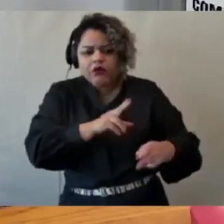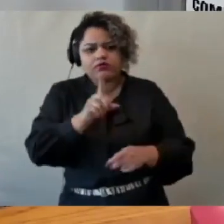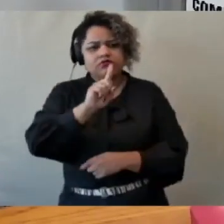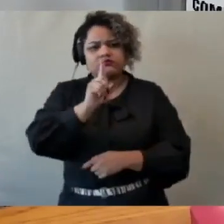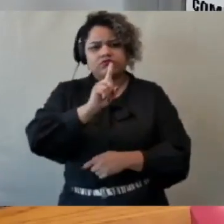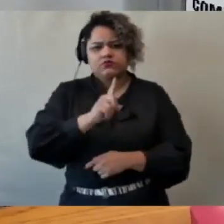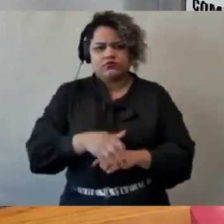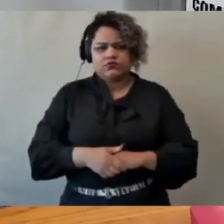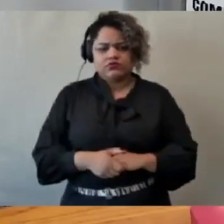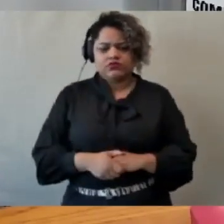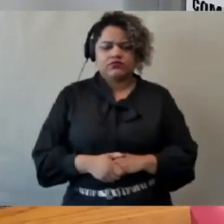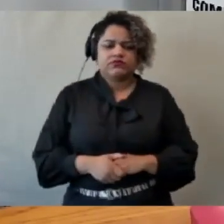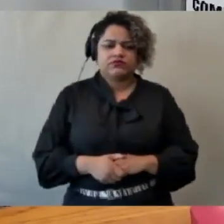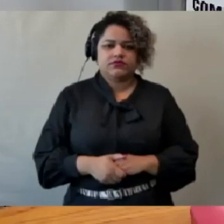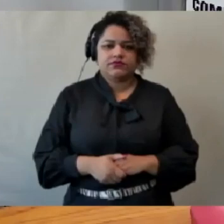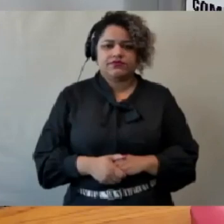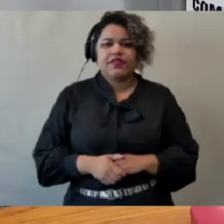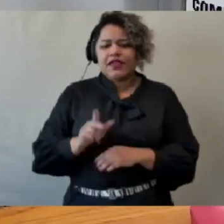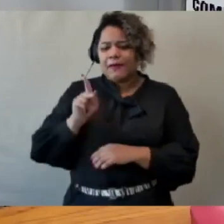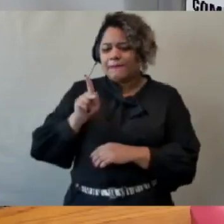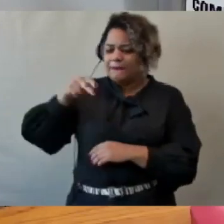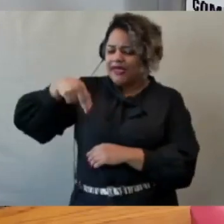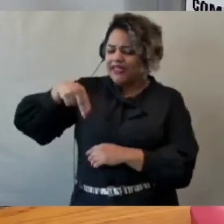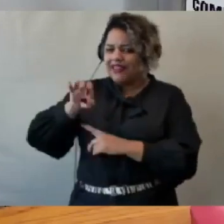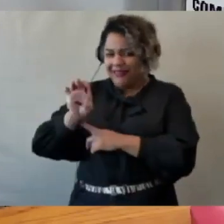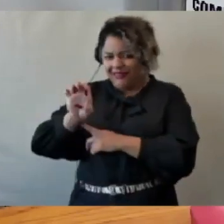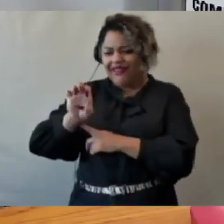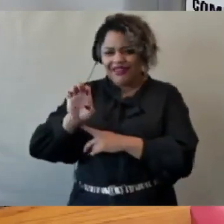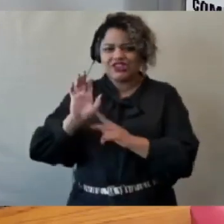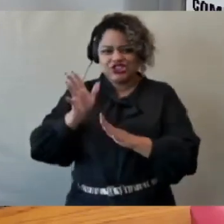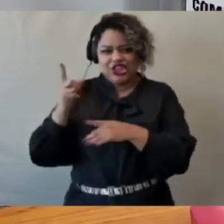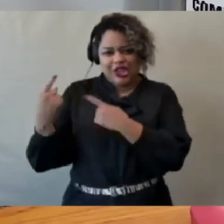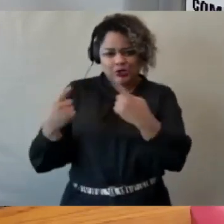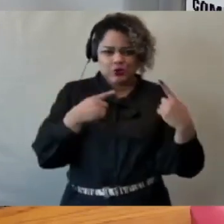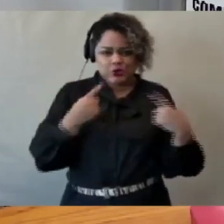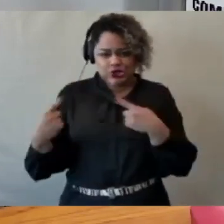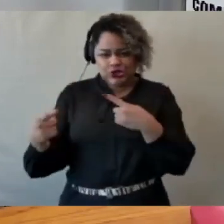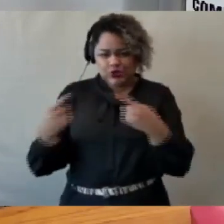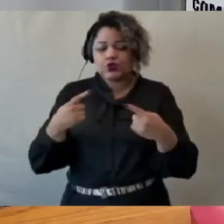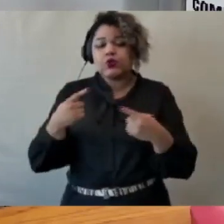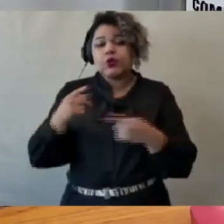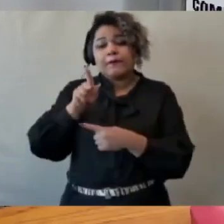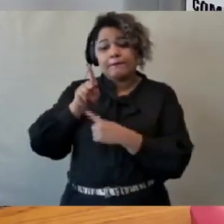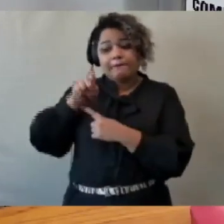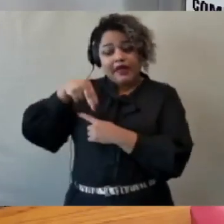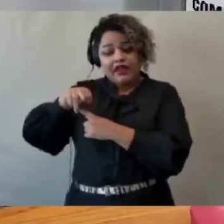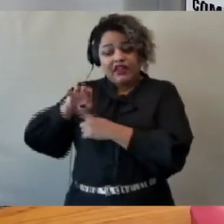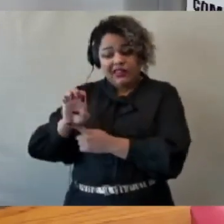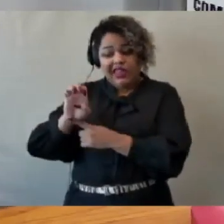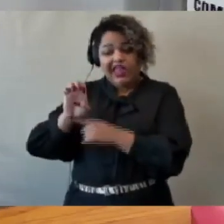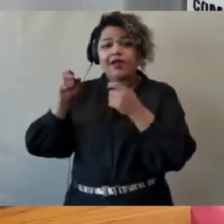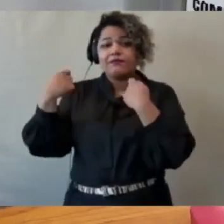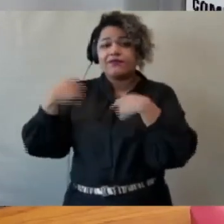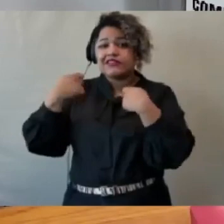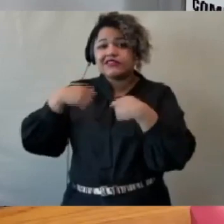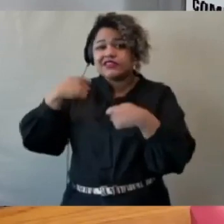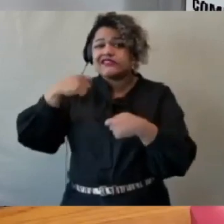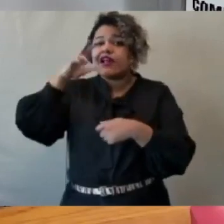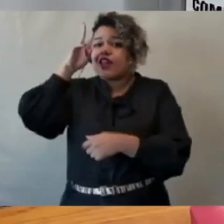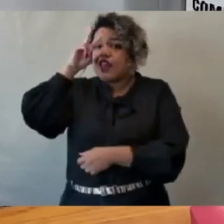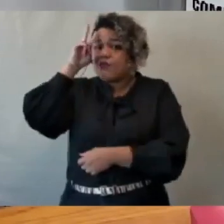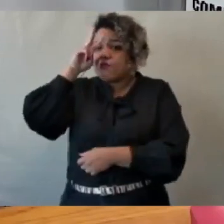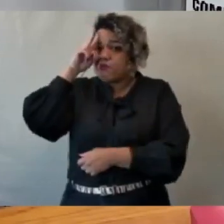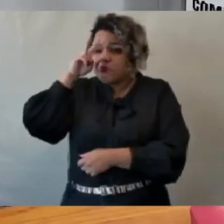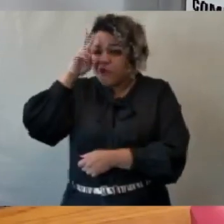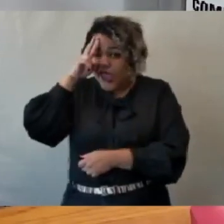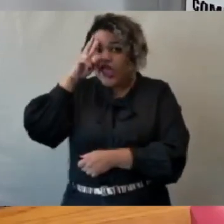Nós falamos aqui de PNE e eu acho que o PNE ele tem que considerar as diferenças regionais.